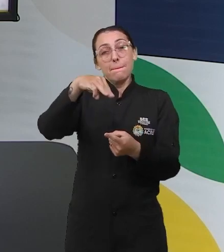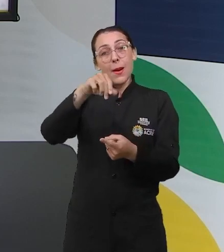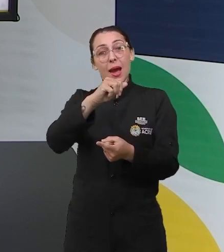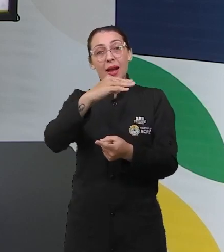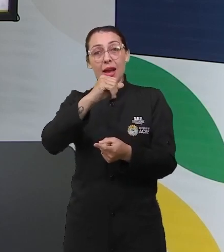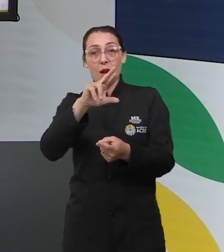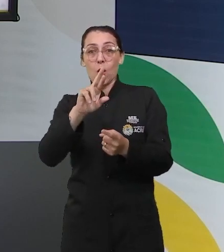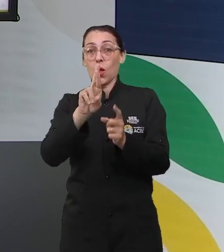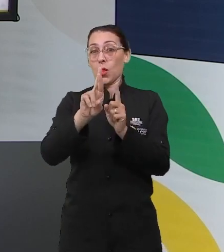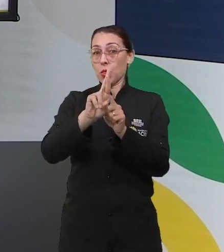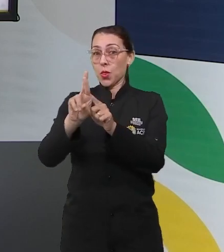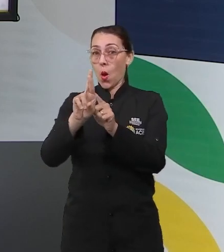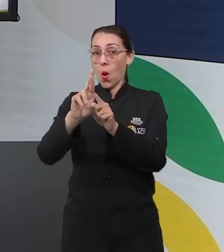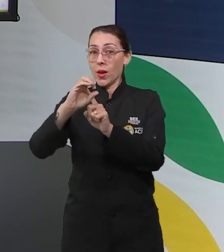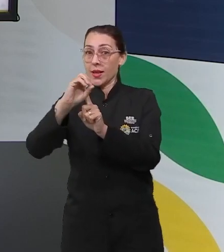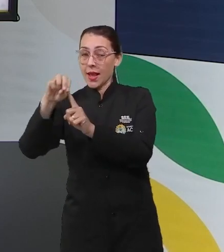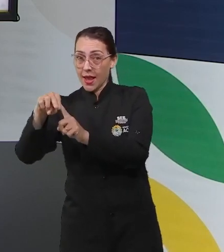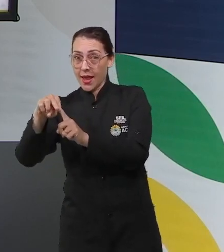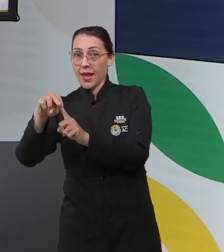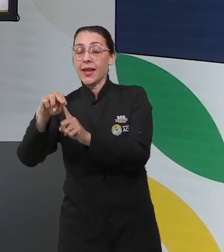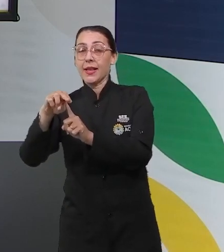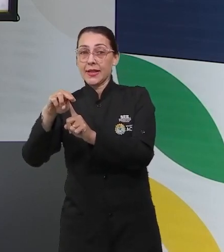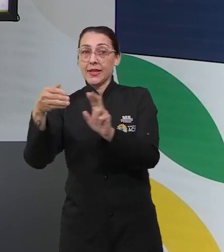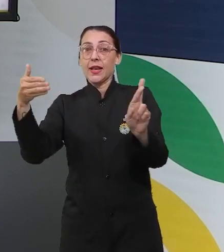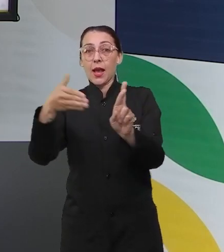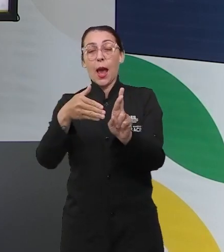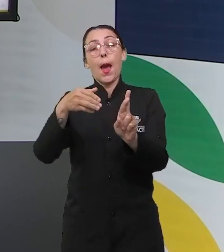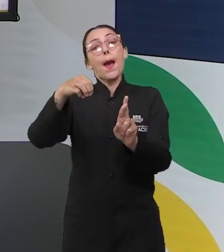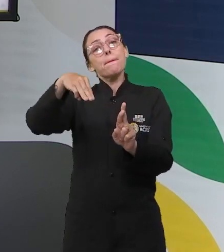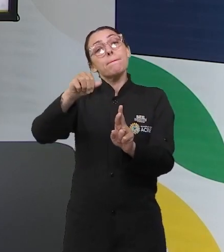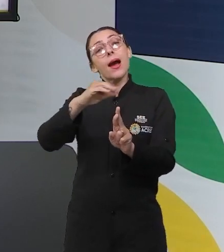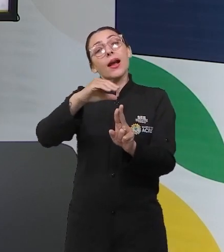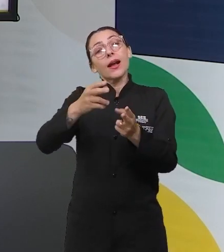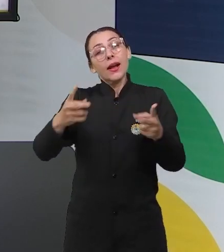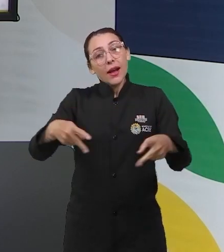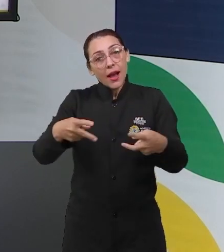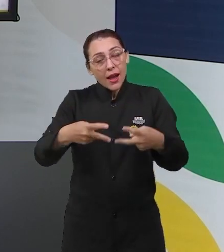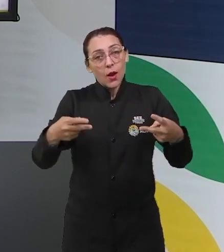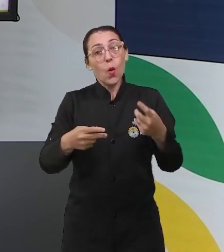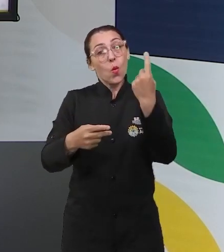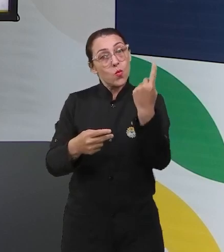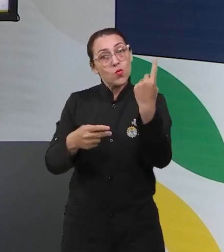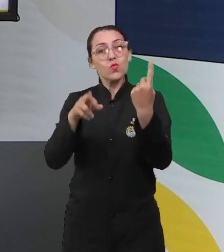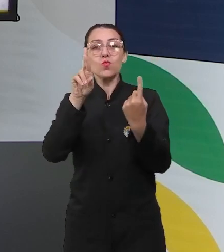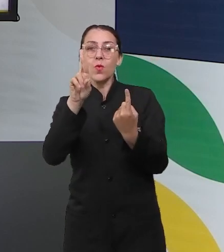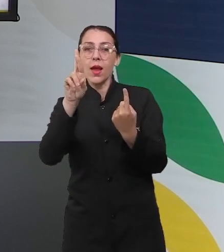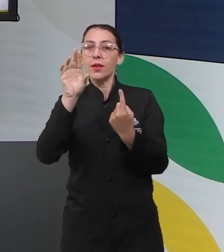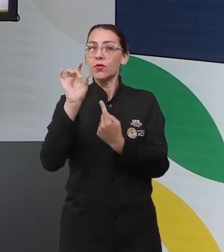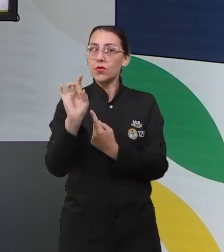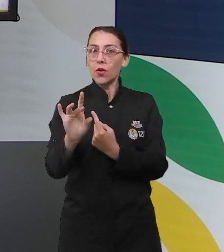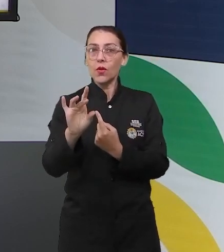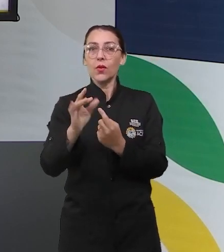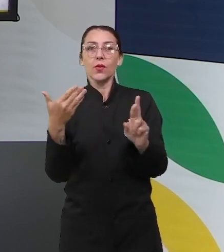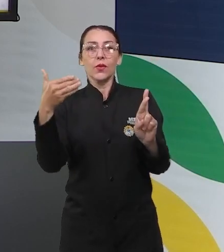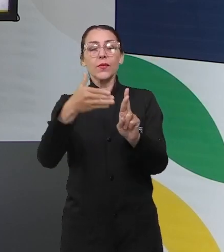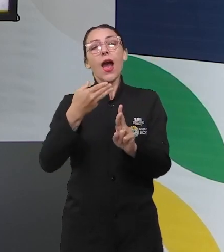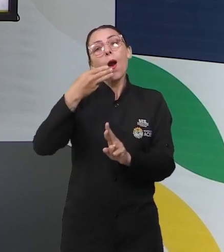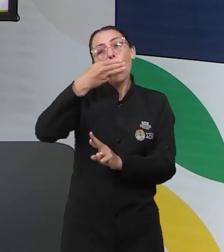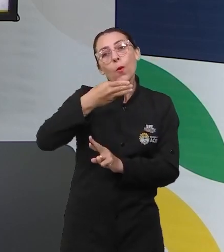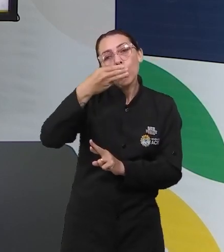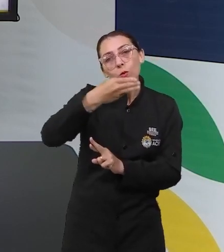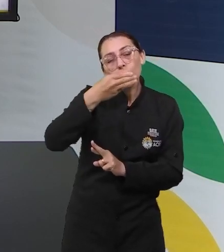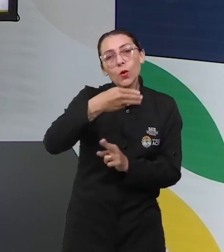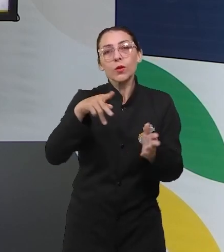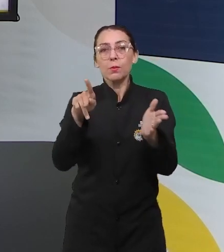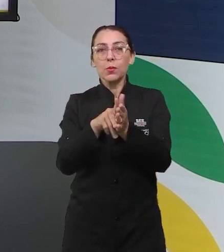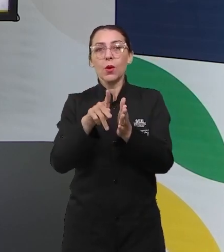lá R doble, dois R's, se refere a macarrão. E o macarrão, com na R solo, se refere a um doce típico